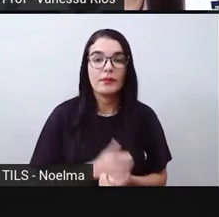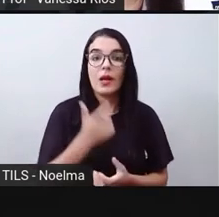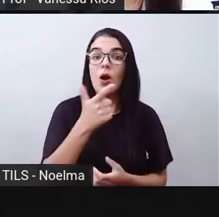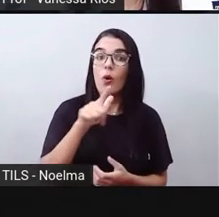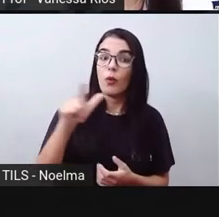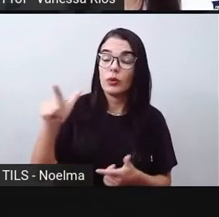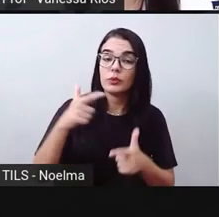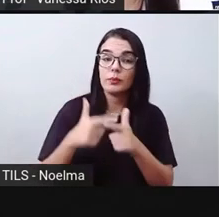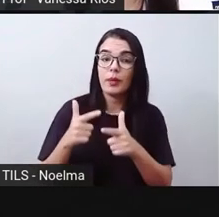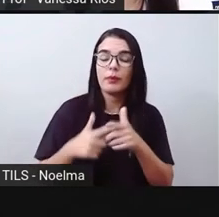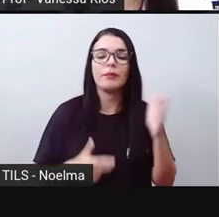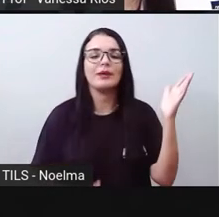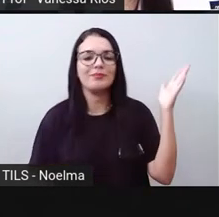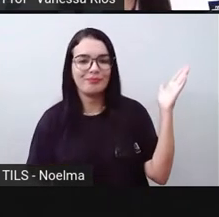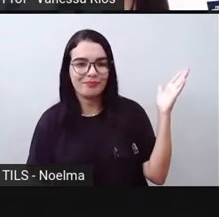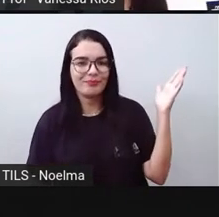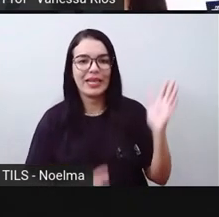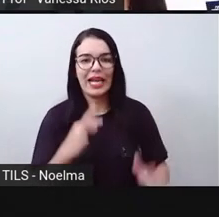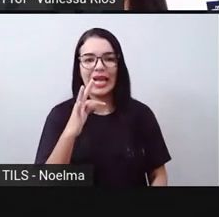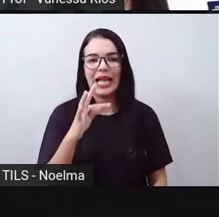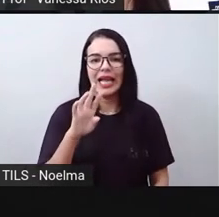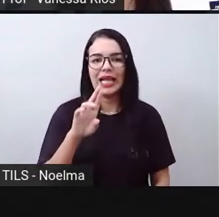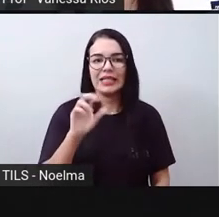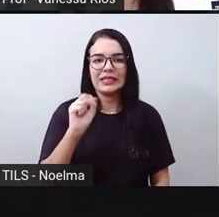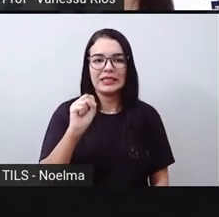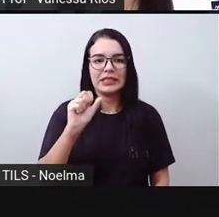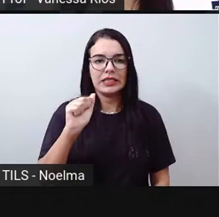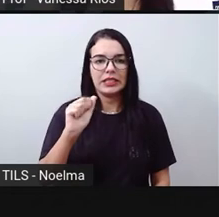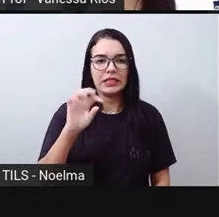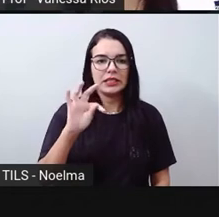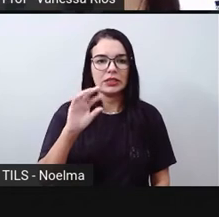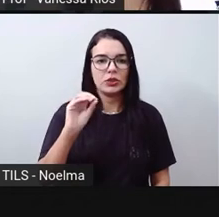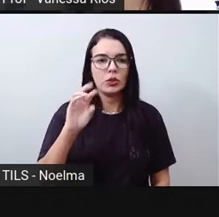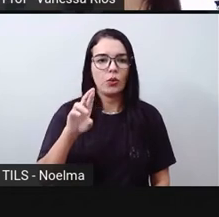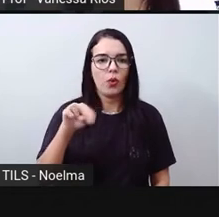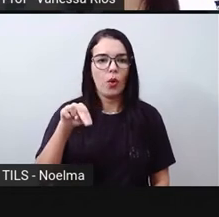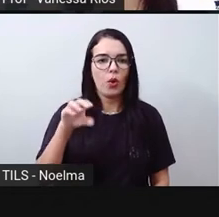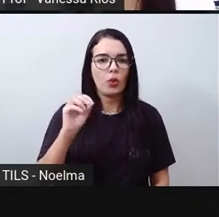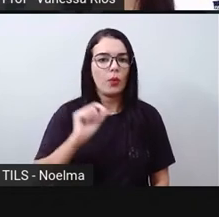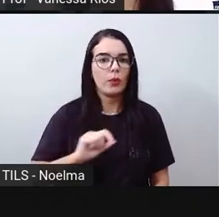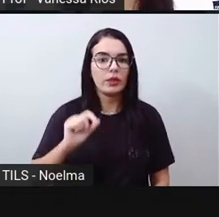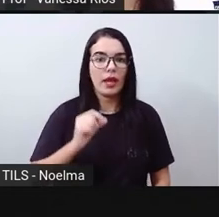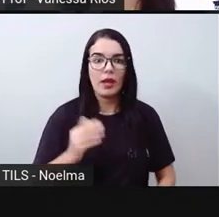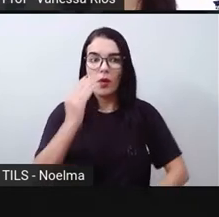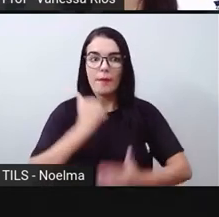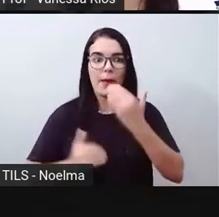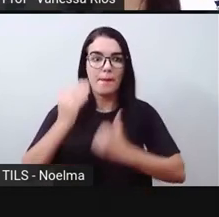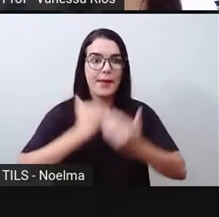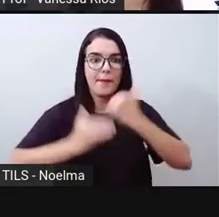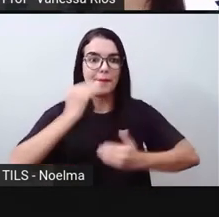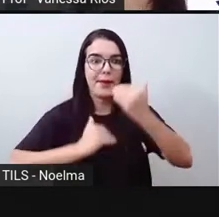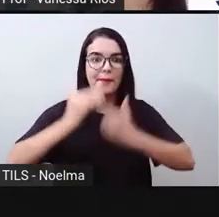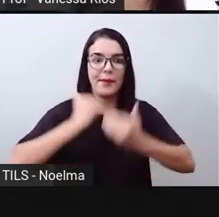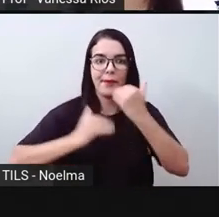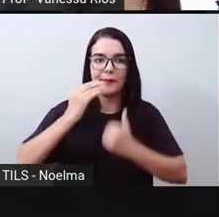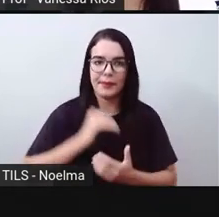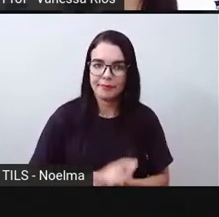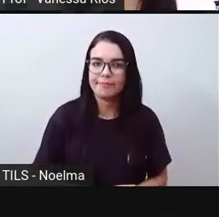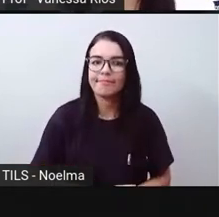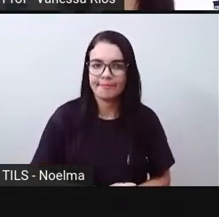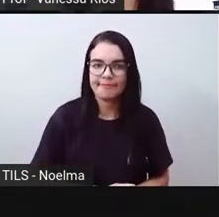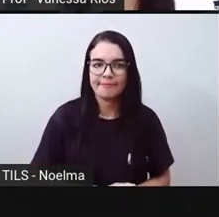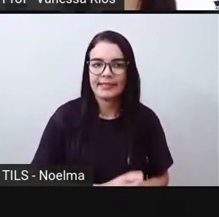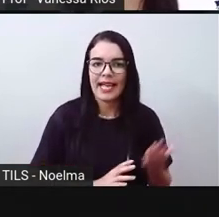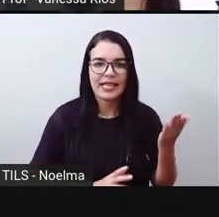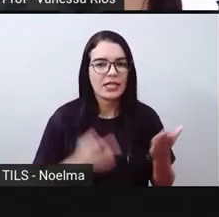Temos também aí o transtorno de compulsão alimentar. A compulsão é dos distúrbios alimentares mais comuns. Pode